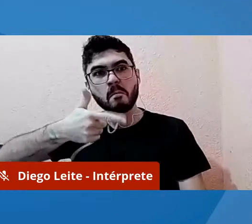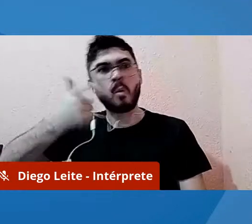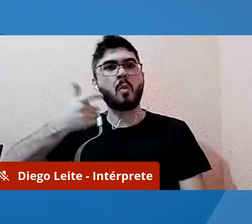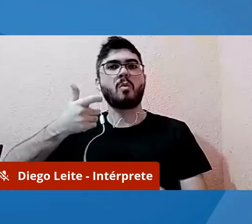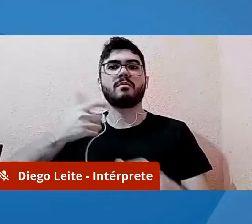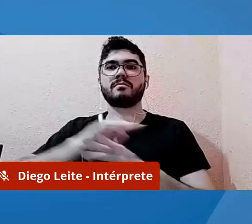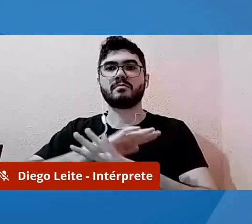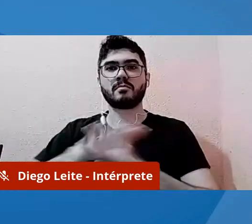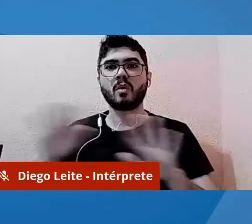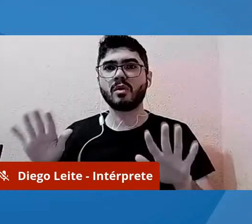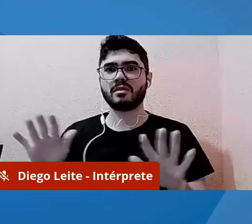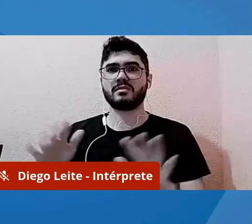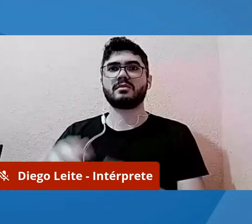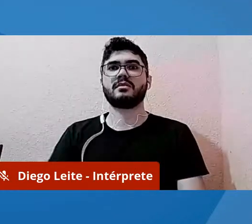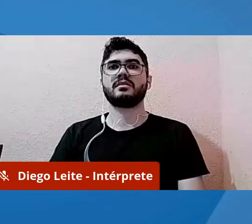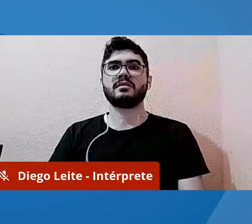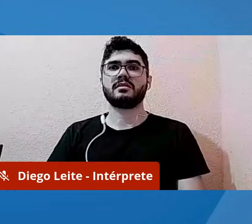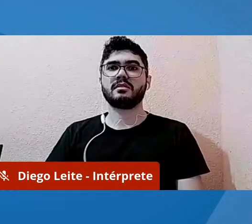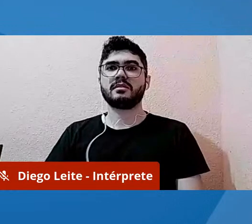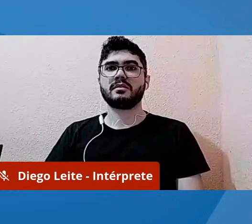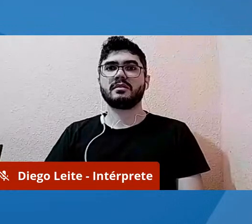Né? Acabou